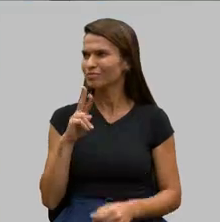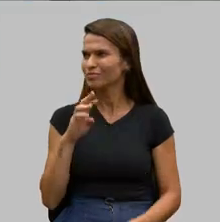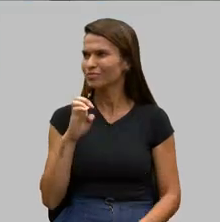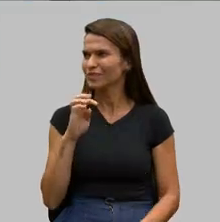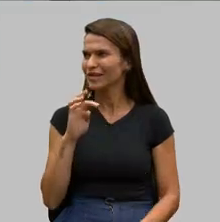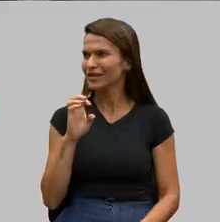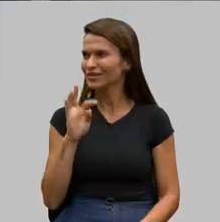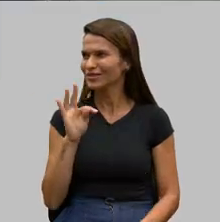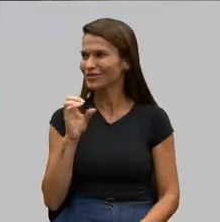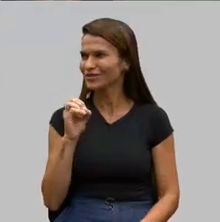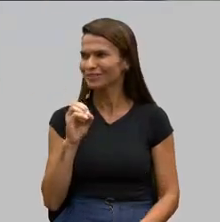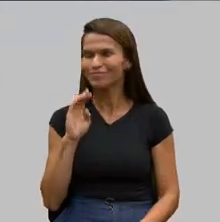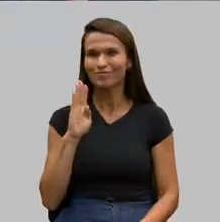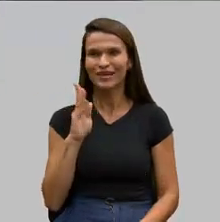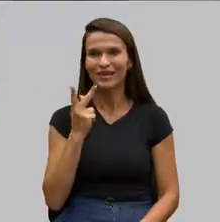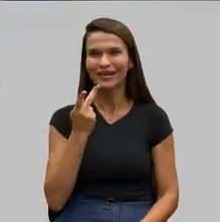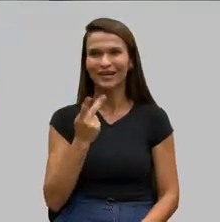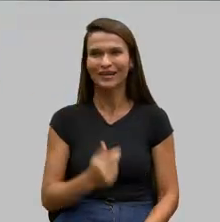Horizonte